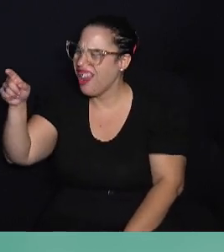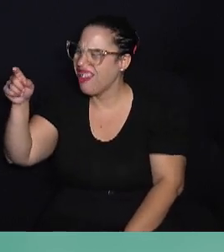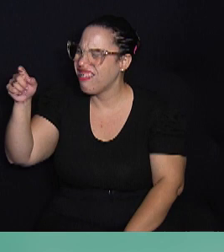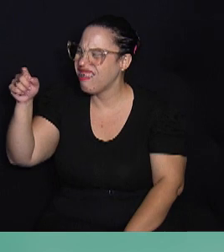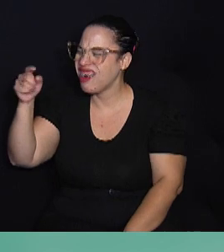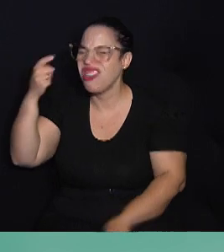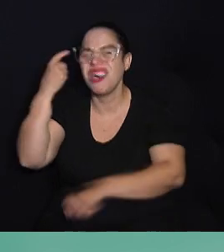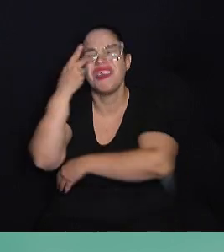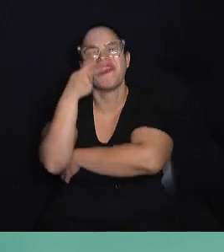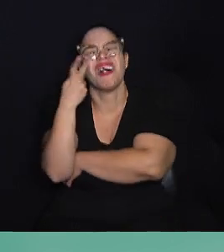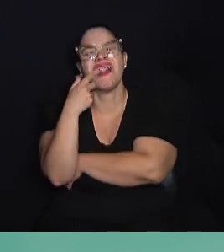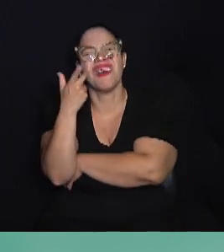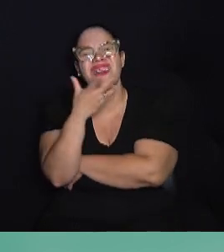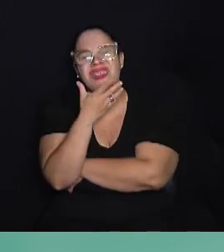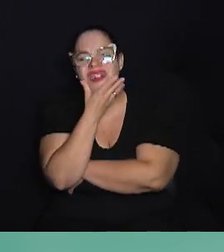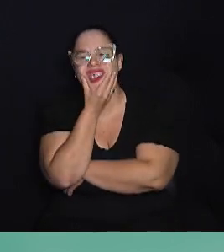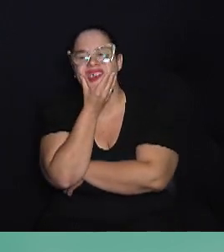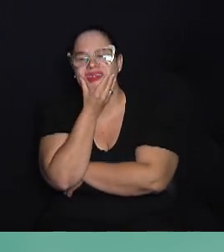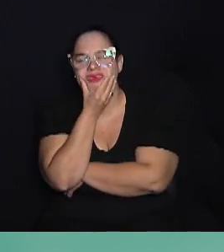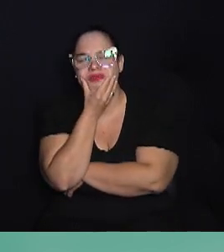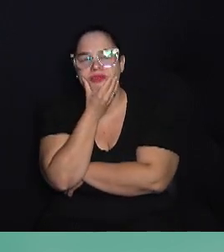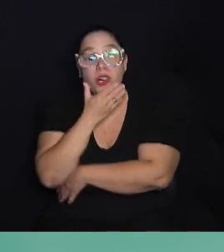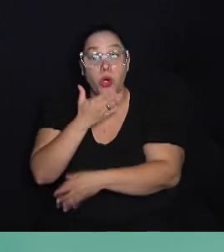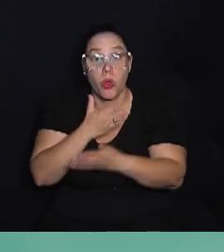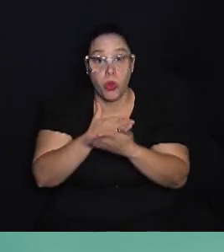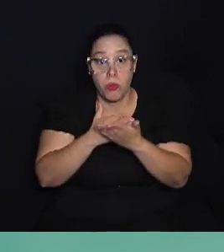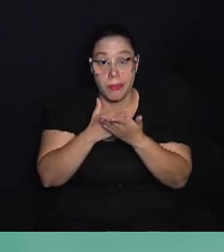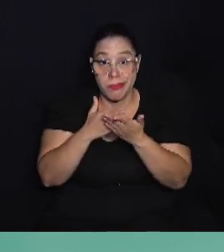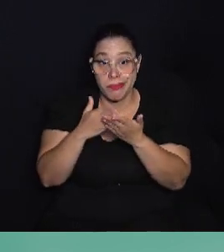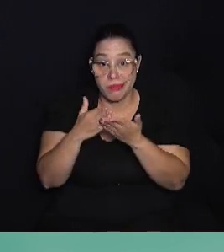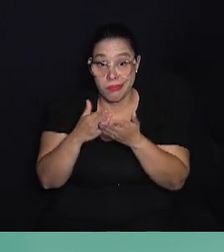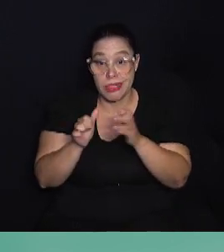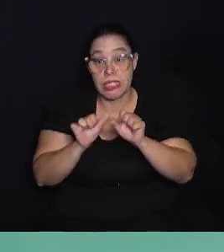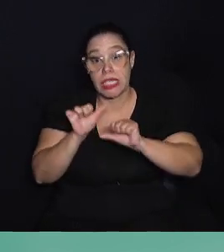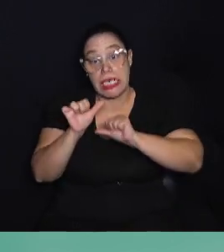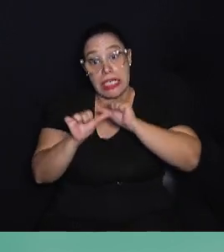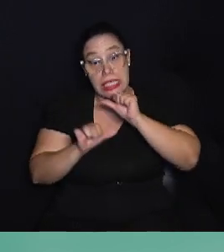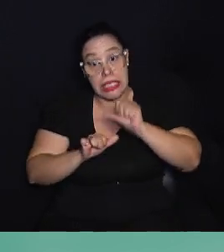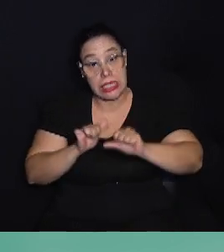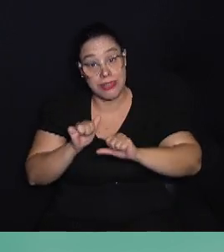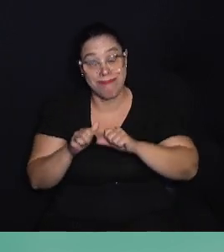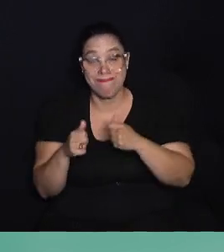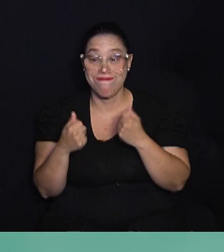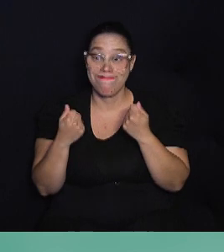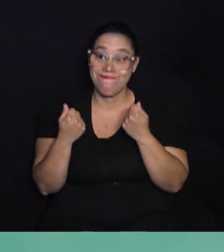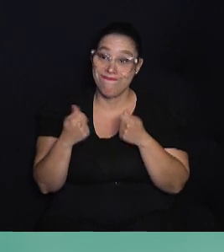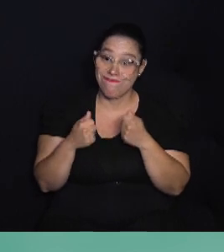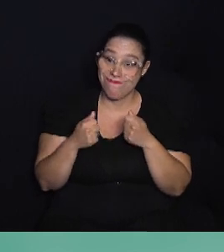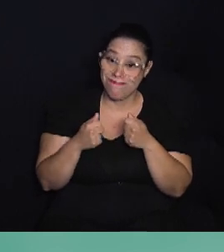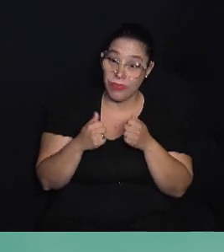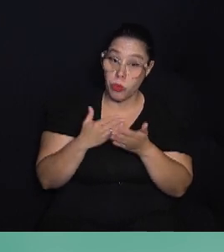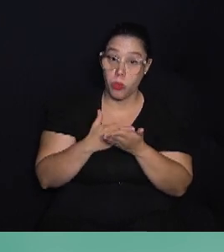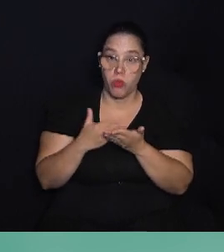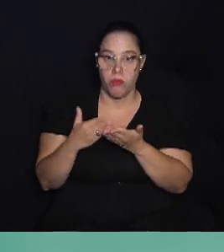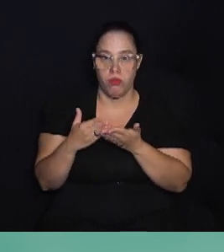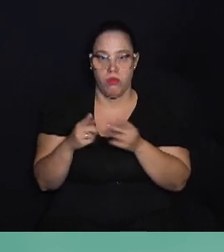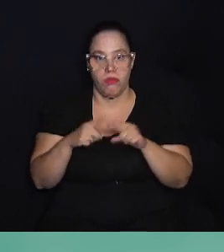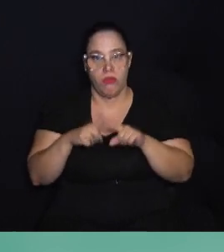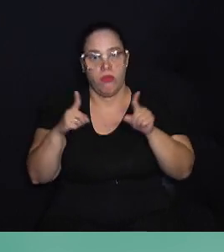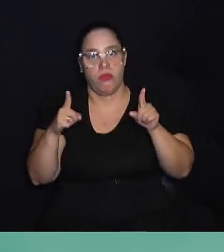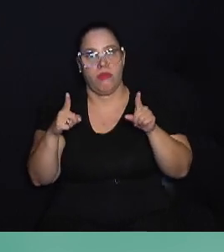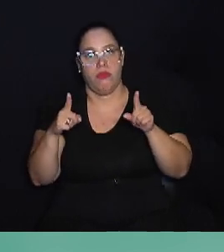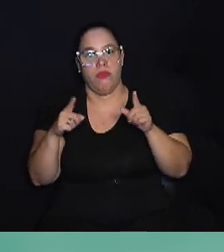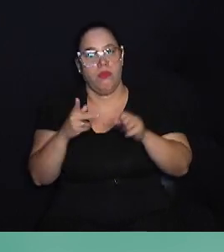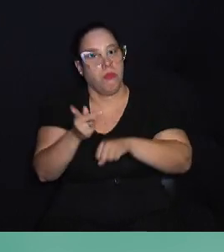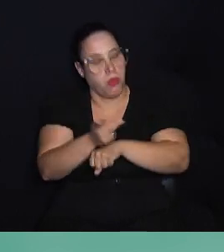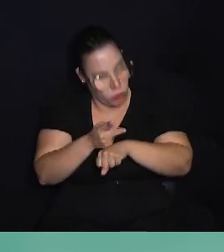mesmo, hein? Então, quando começa você ter essas alterações, não necessariamente é um quadro demencial, mas a gente tem que